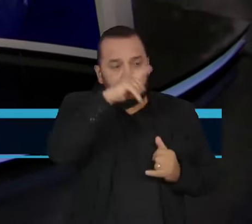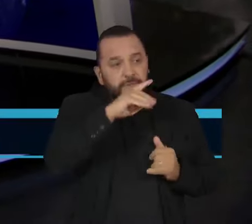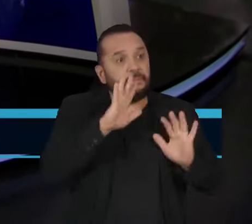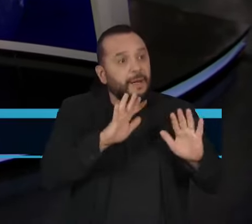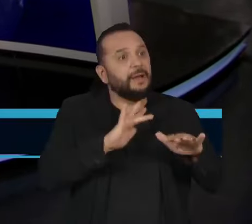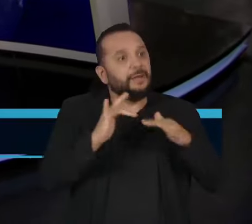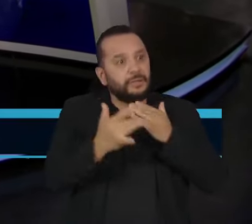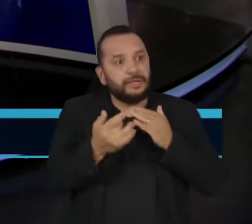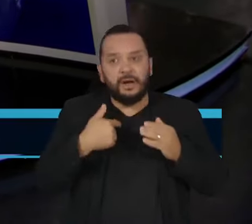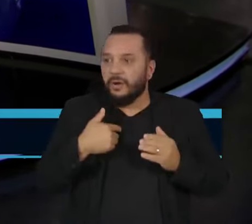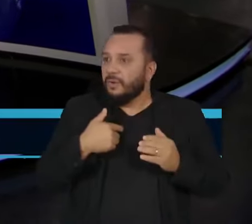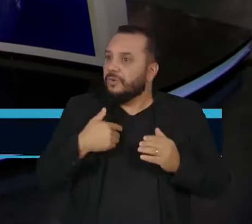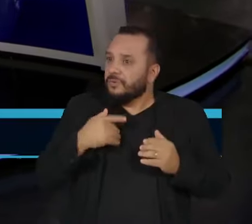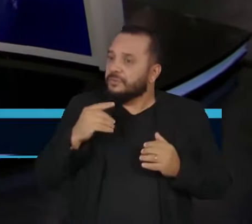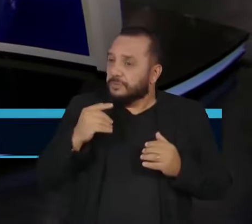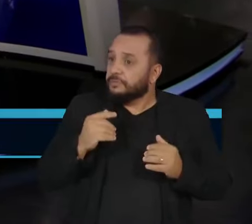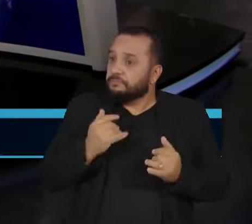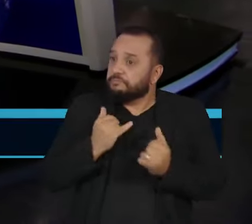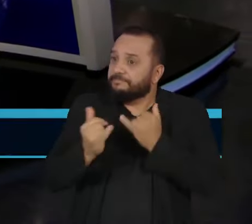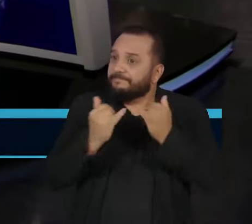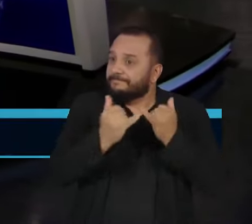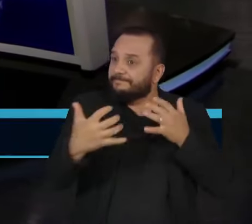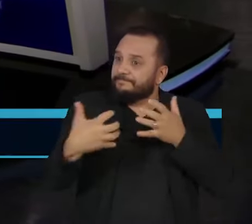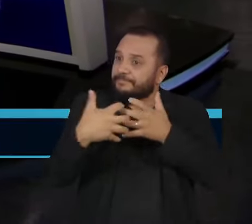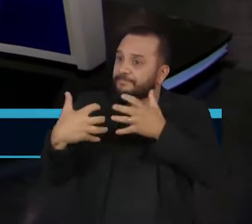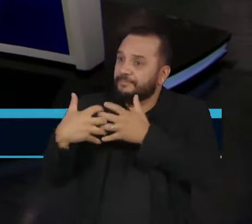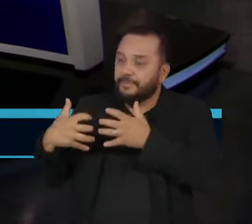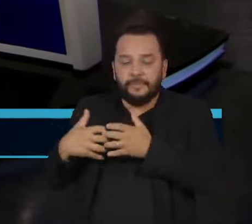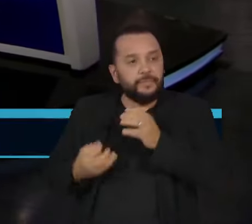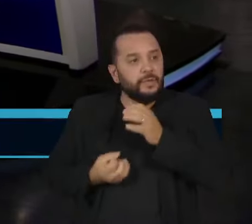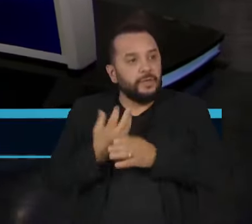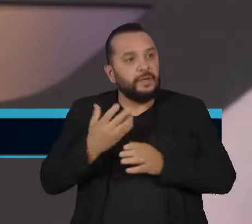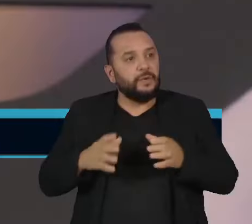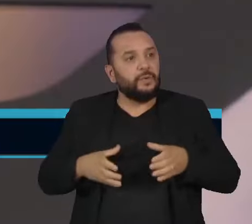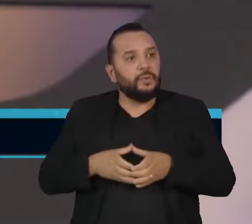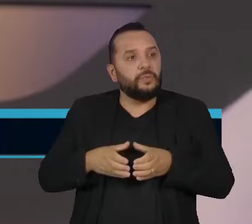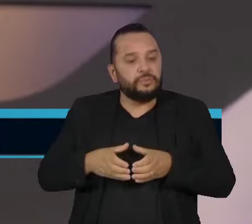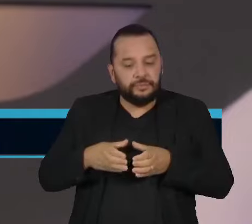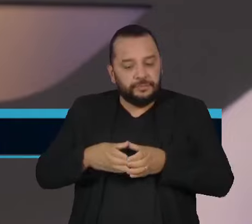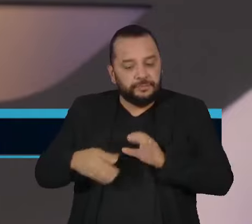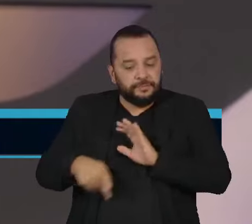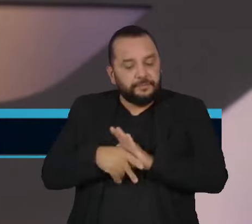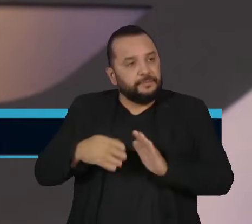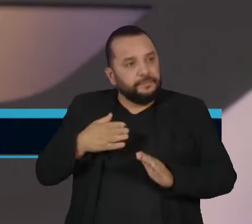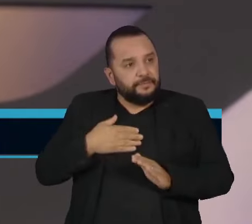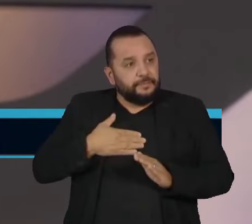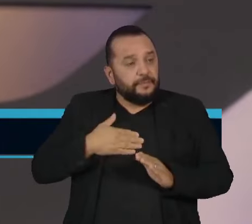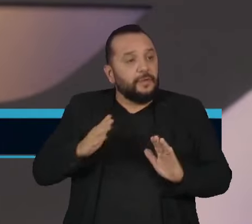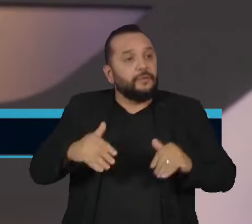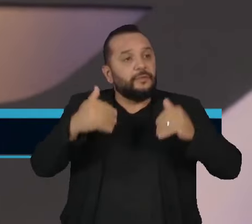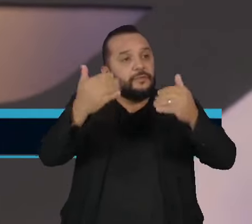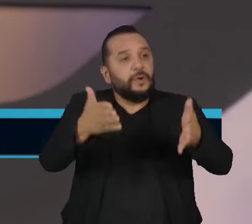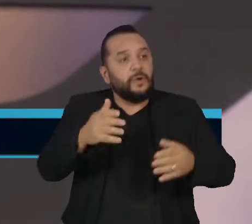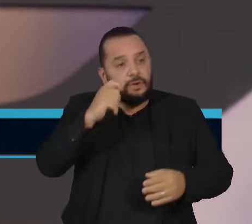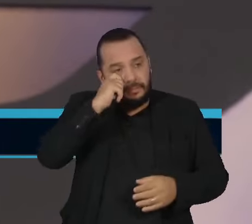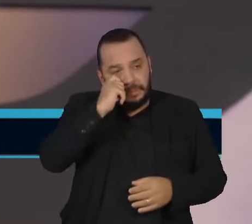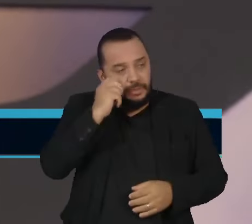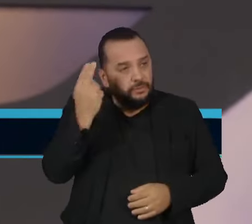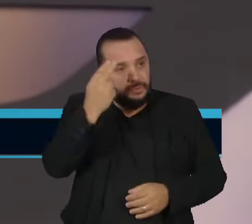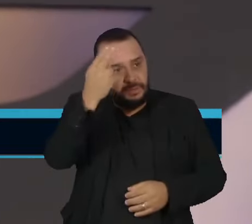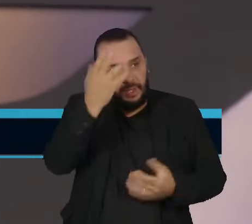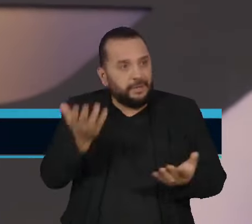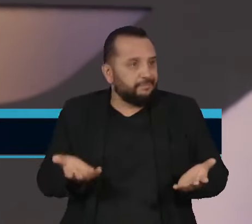seres semelhantes e acaba criando sua própria bolha. Então, acho que essa dinâmica antecede a campanha. E ela está